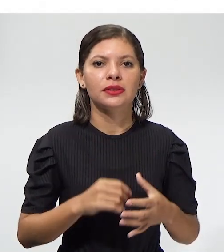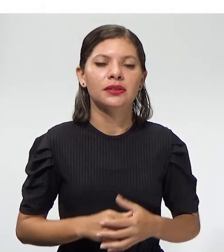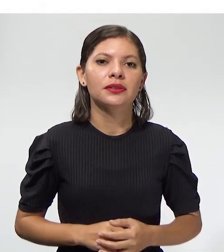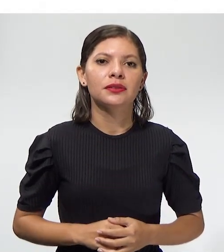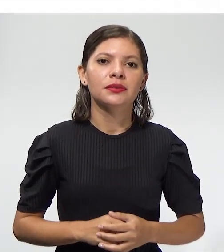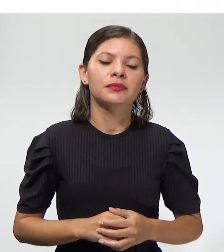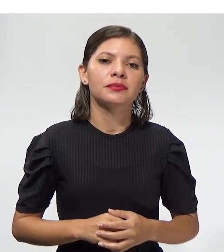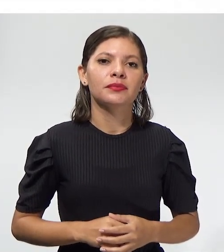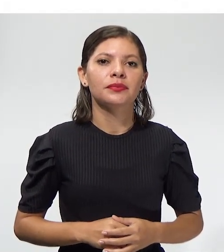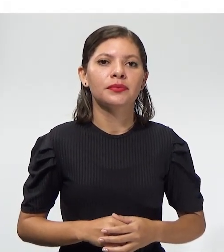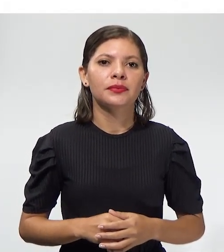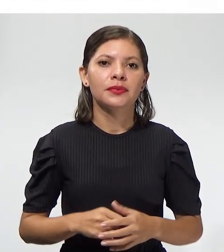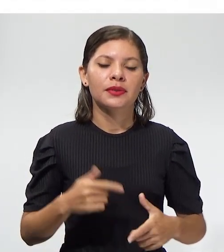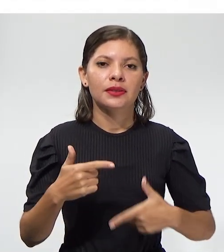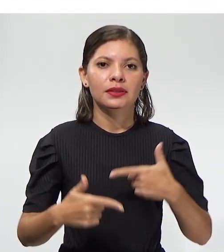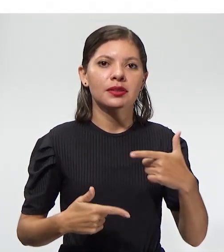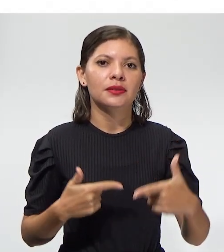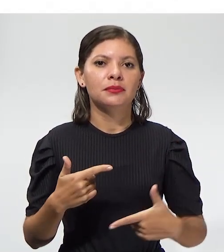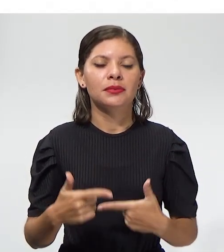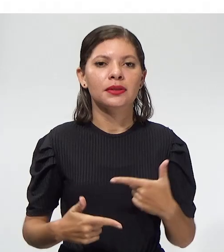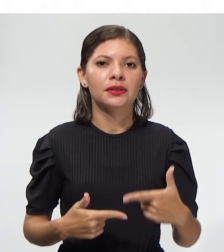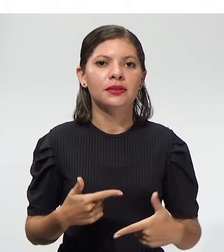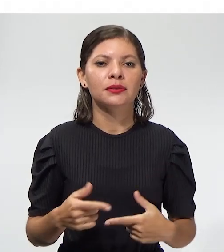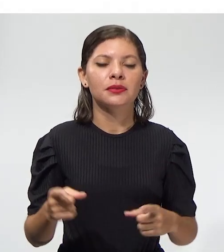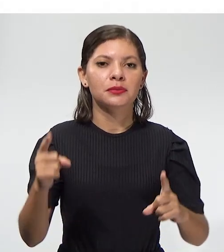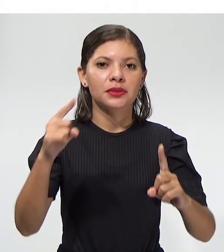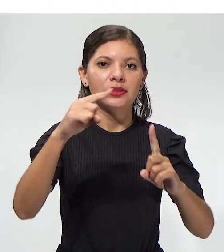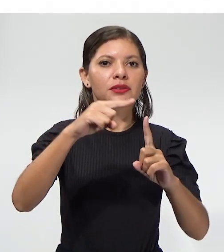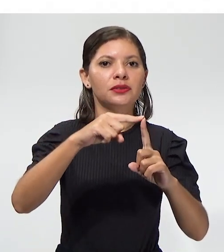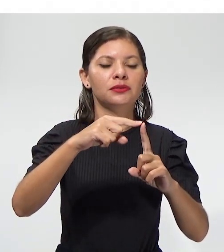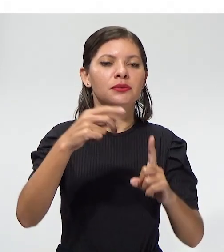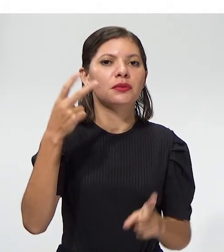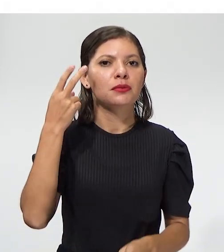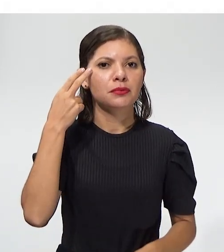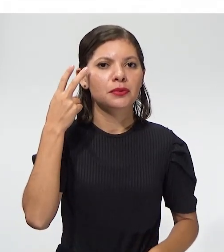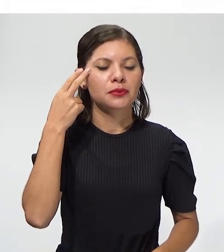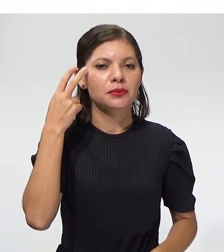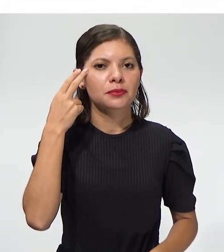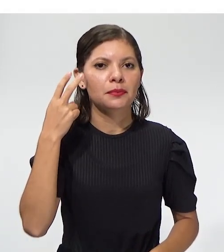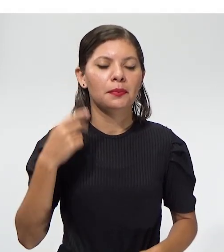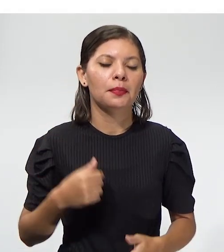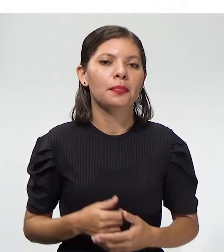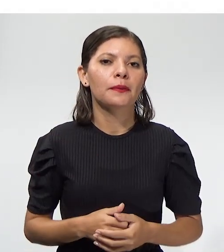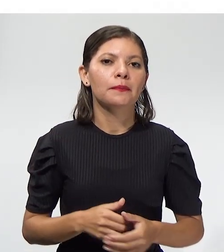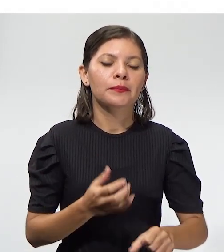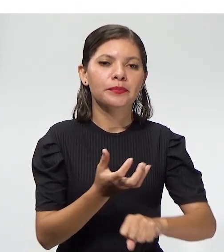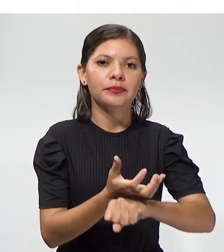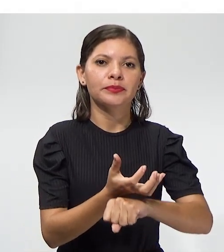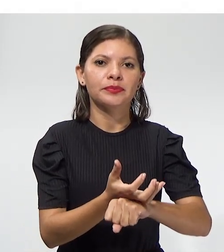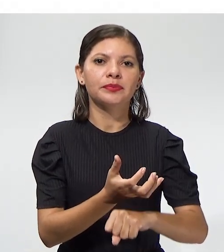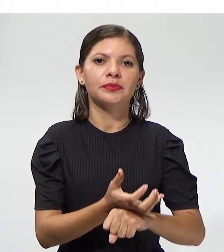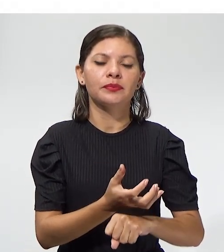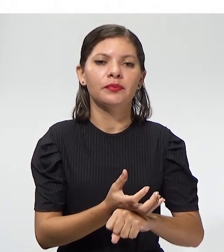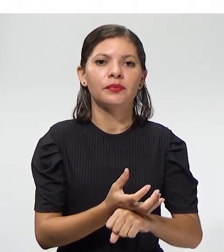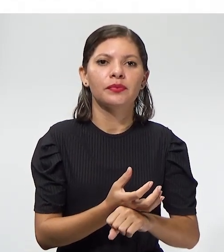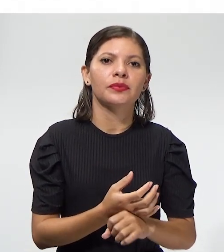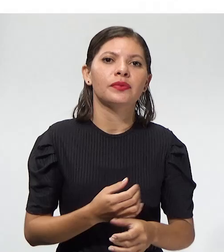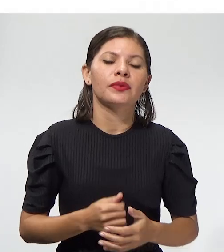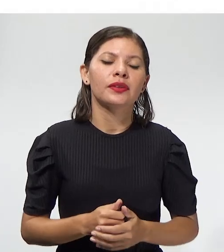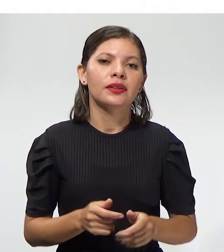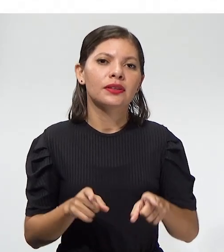transdisciplinaridade ela envolve muito mais do que um trabalho mediado para um objetivo comum.